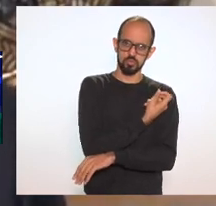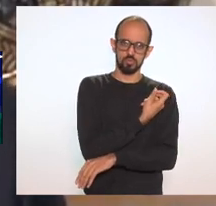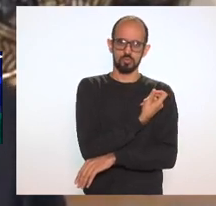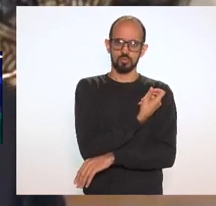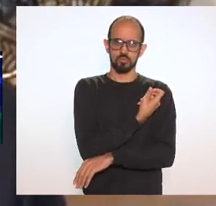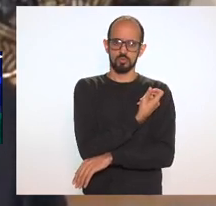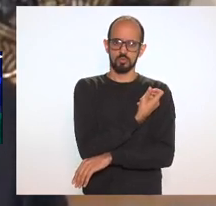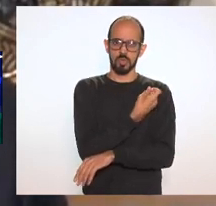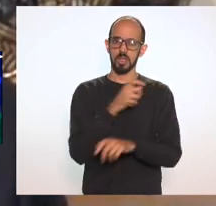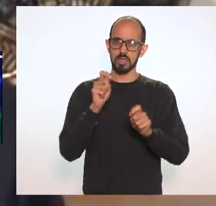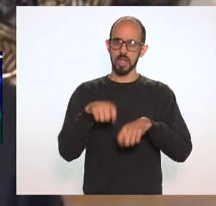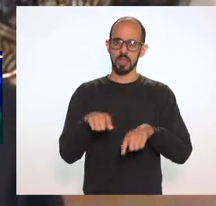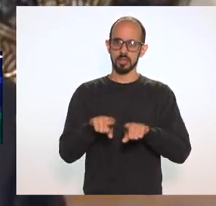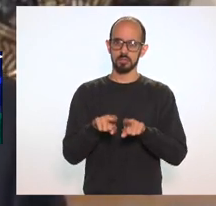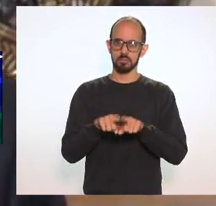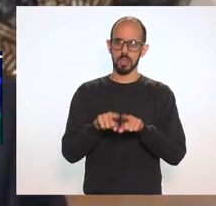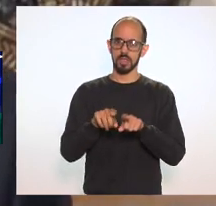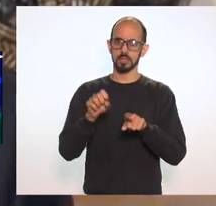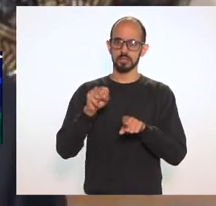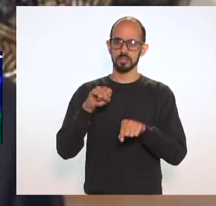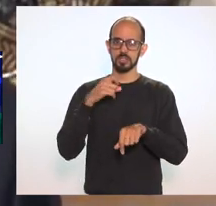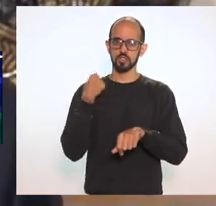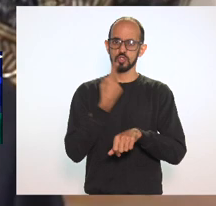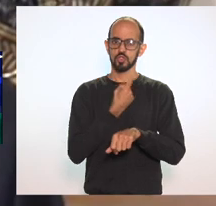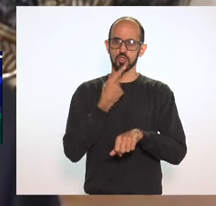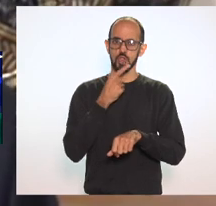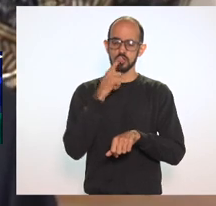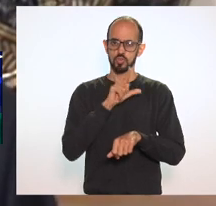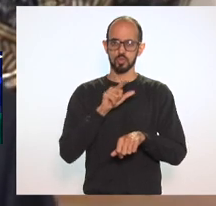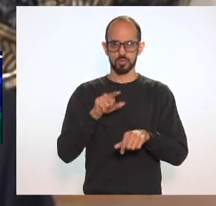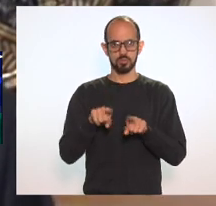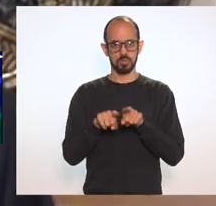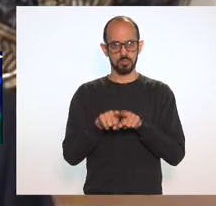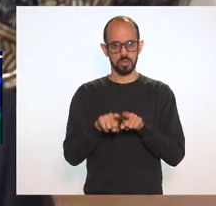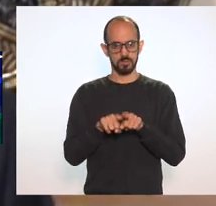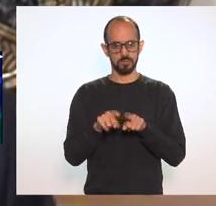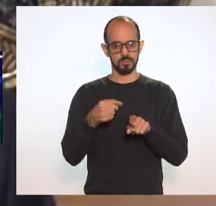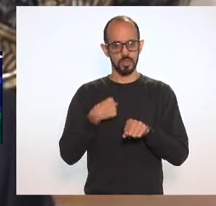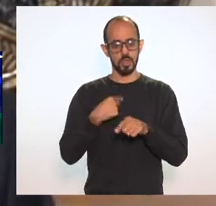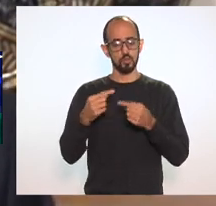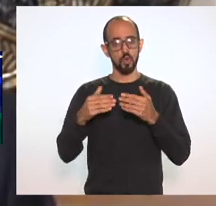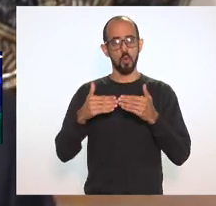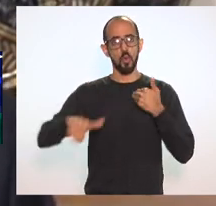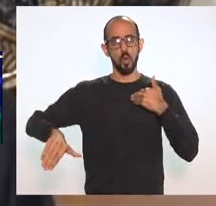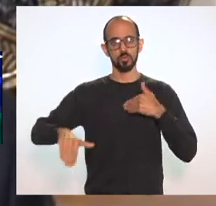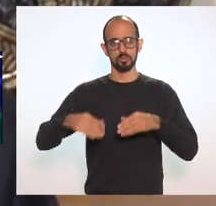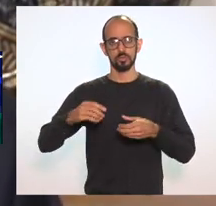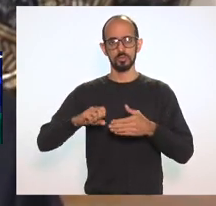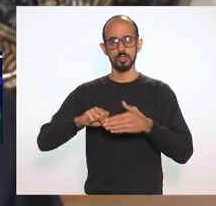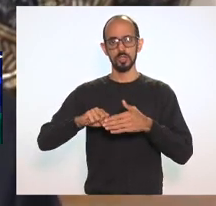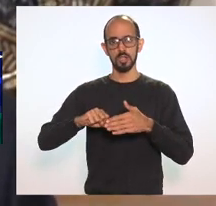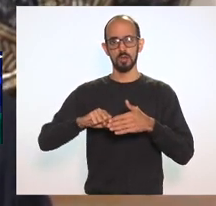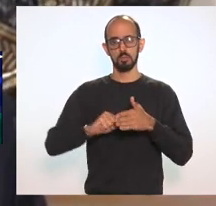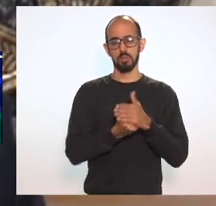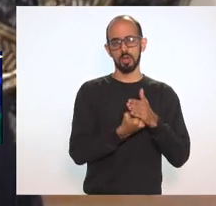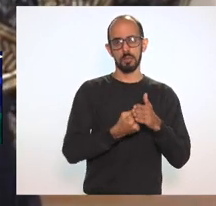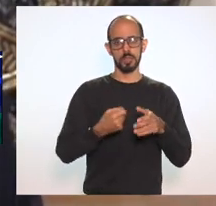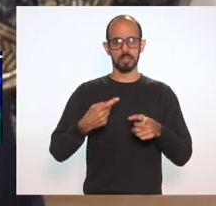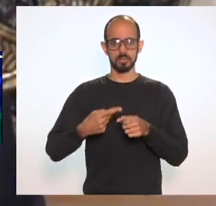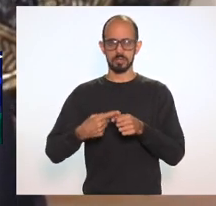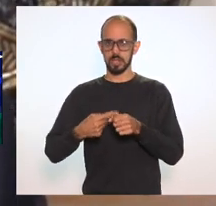as vacinas aqui é a questão do look Down eu sou inteiramente contra E isso não é